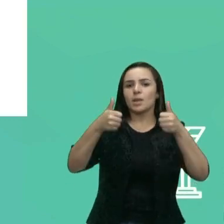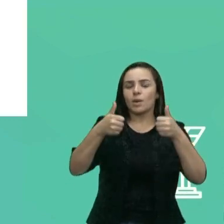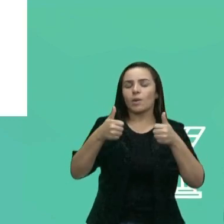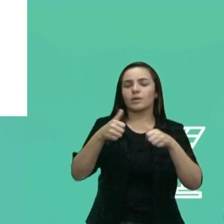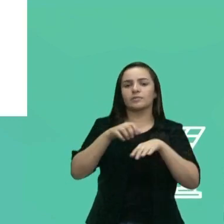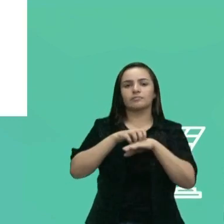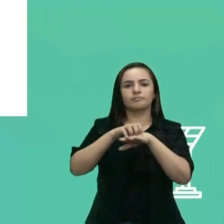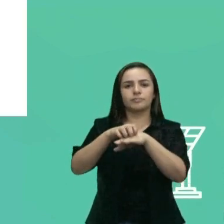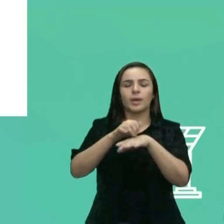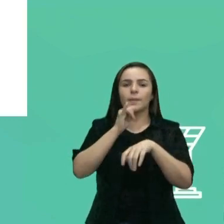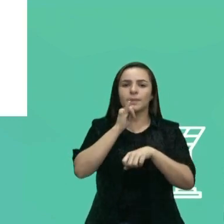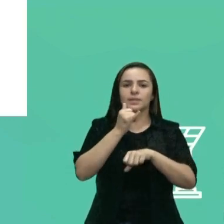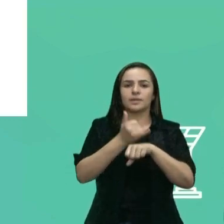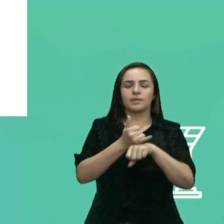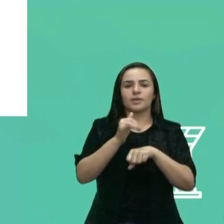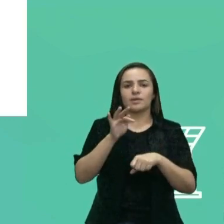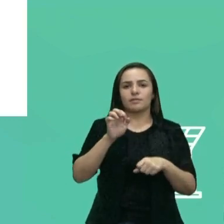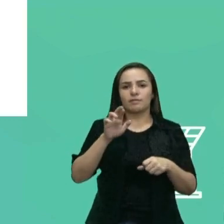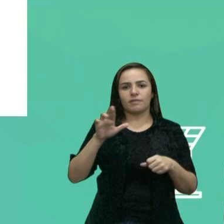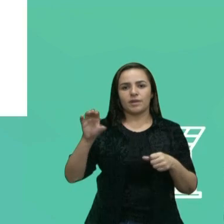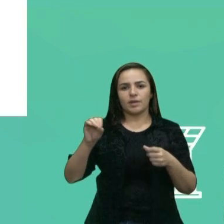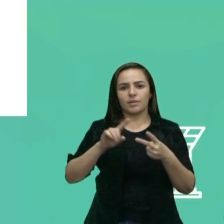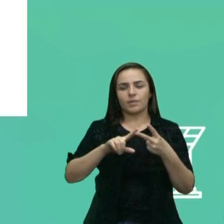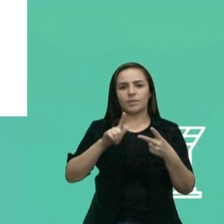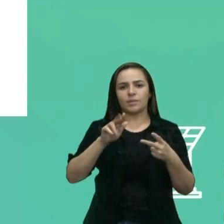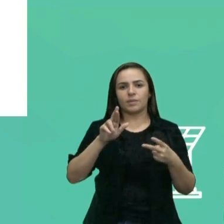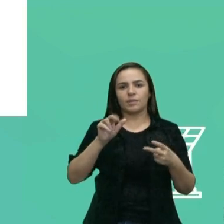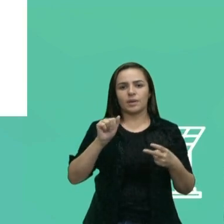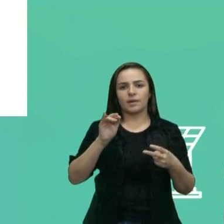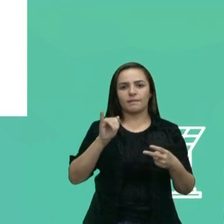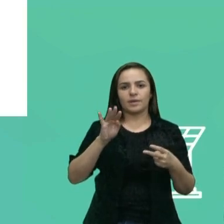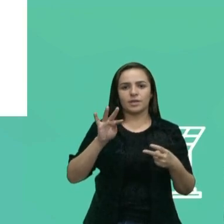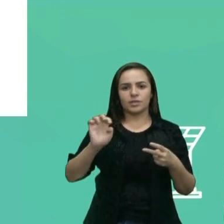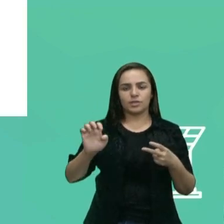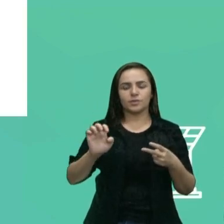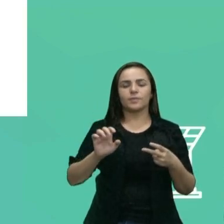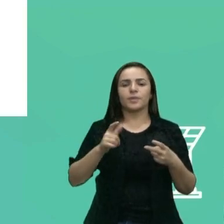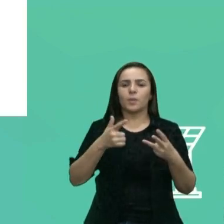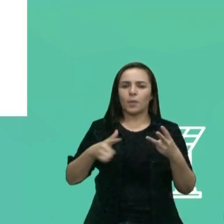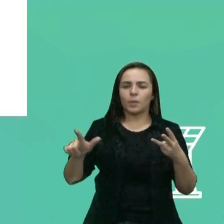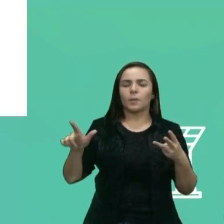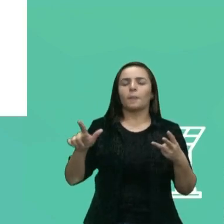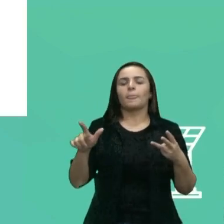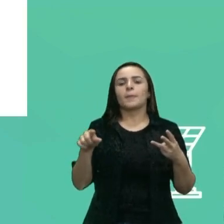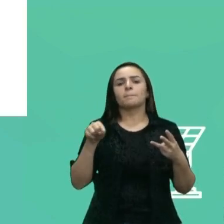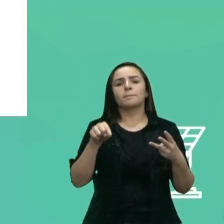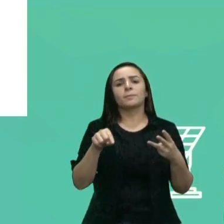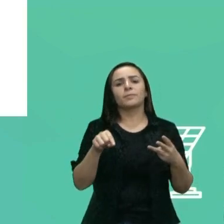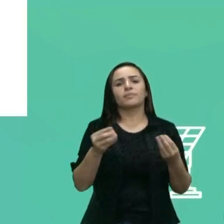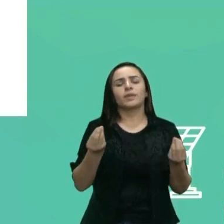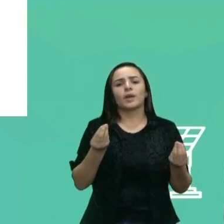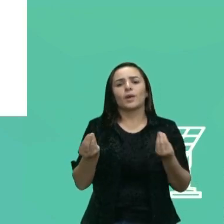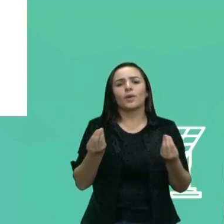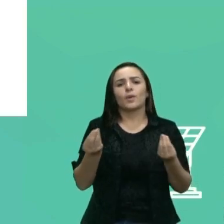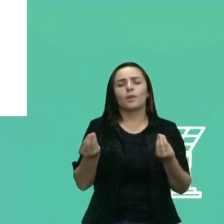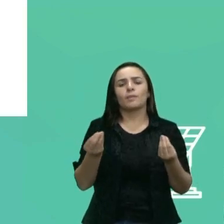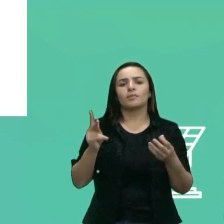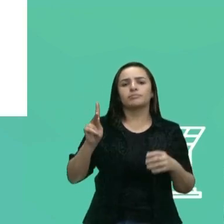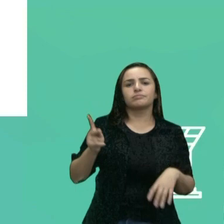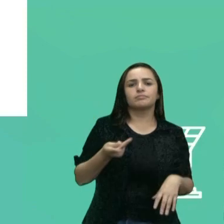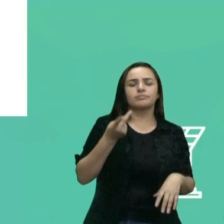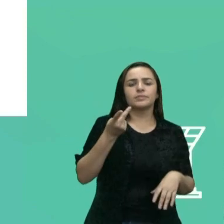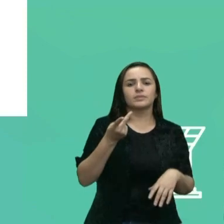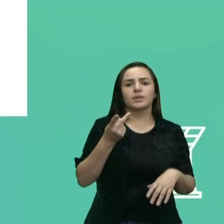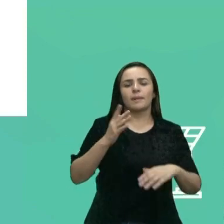como ferro, grafite e mesmo nitreto de boro. E, por fim, qual é o efeito que o shaping, ou seja, as técnicas